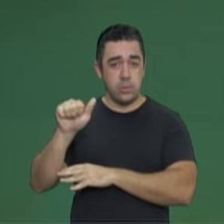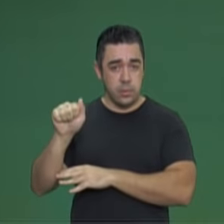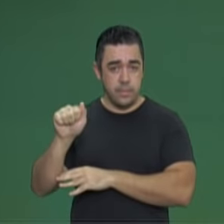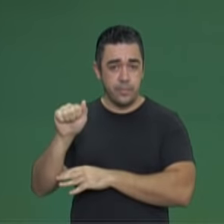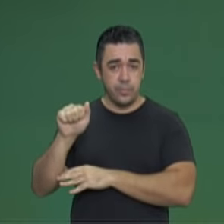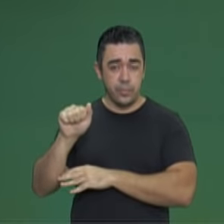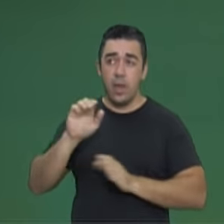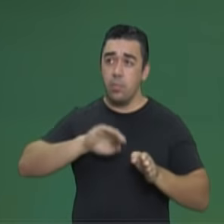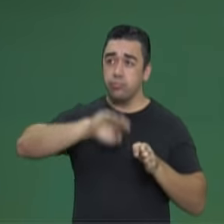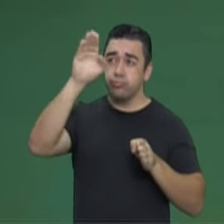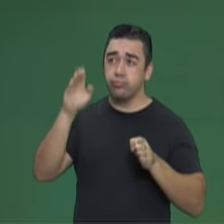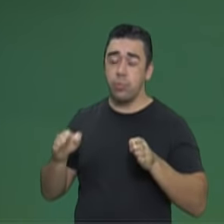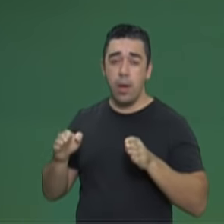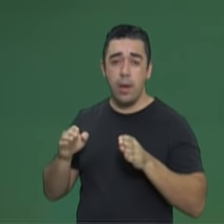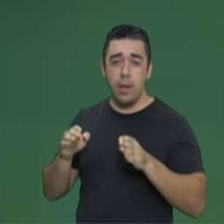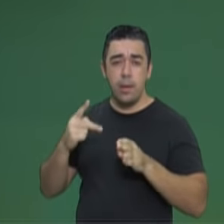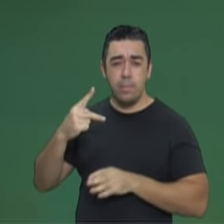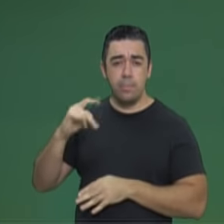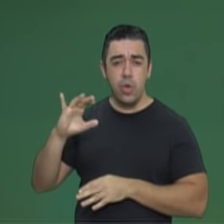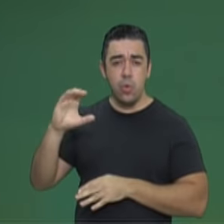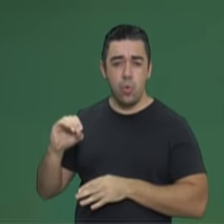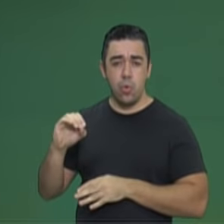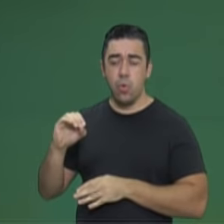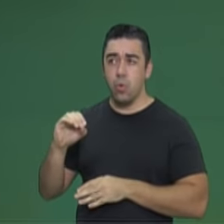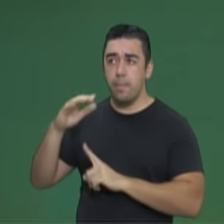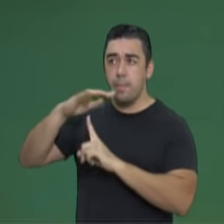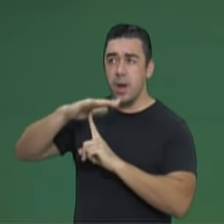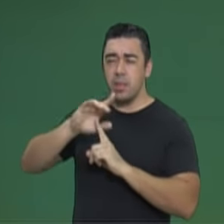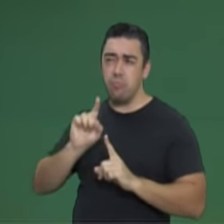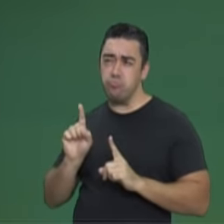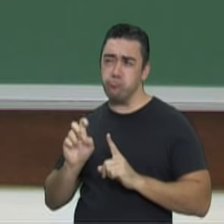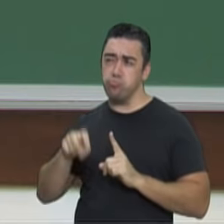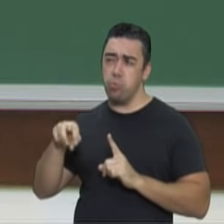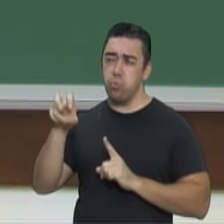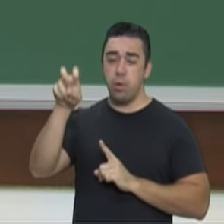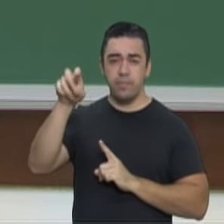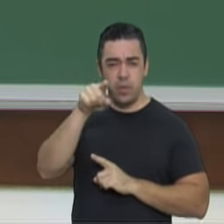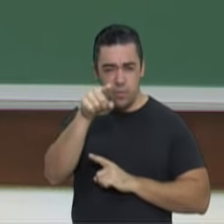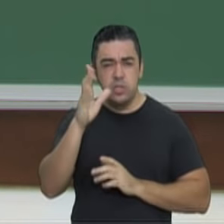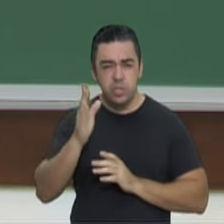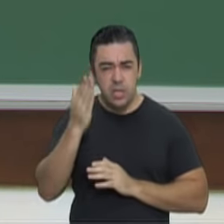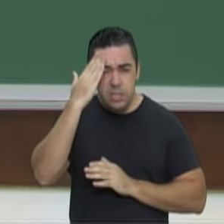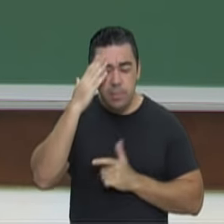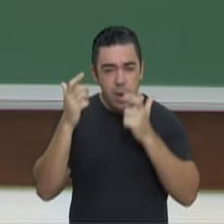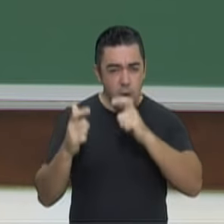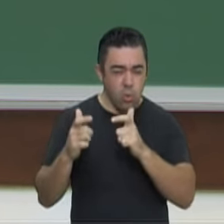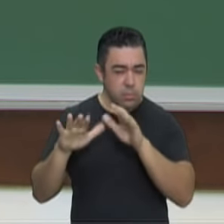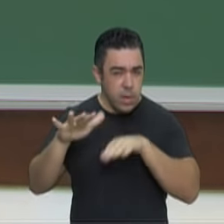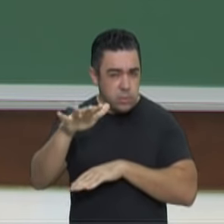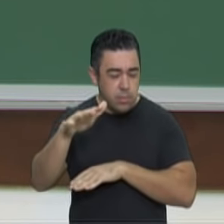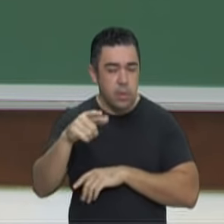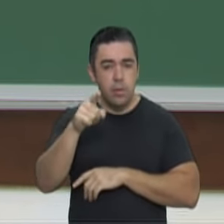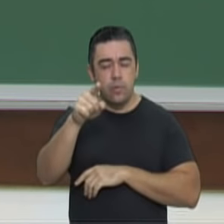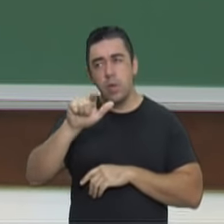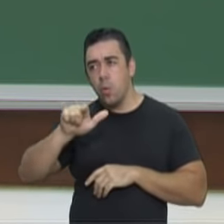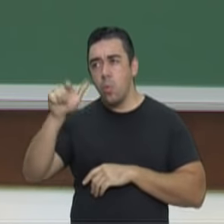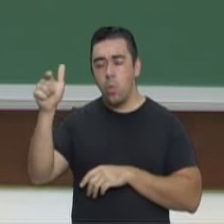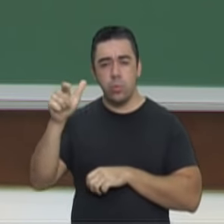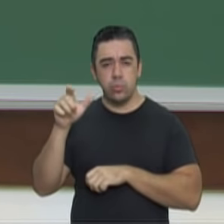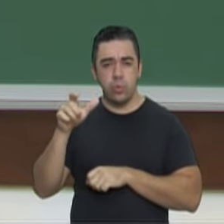ponto mais alto. Para você que é da região de Curitiba, região do litoral, você já conseguiu se situar. Para você que é de outras áreas